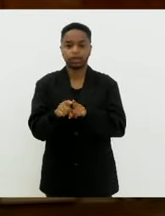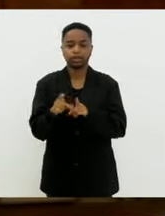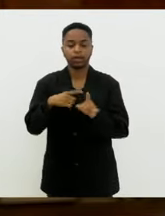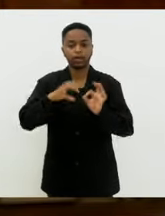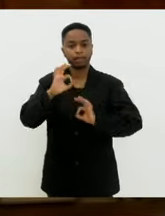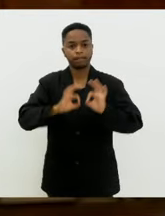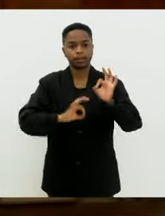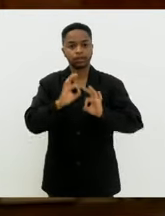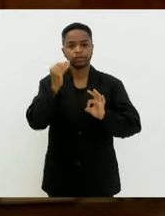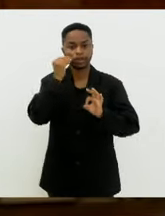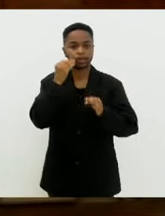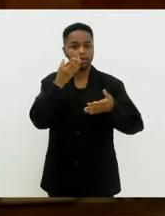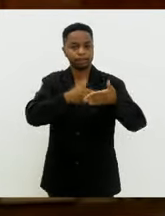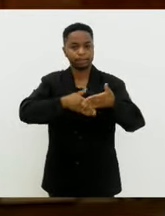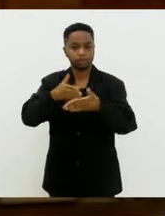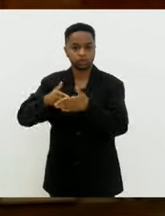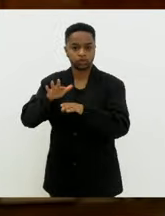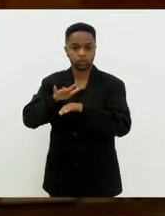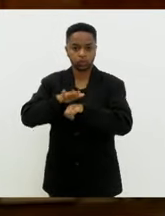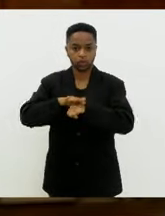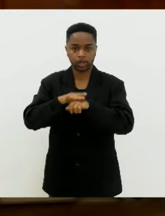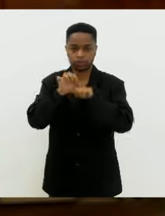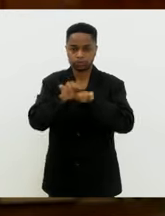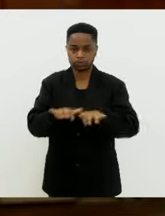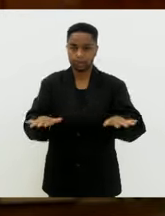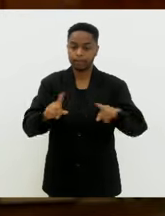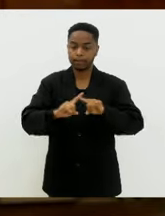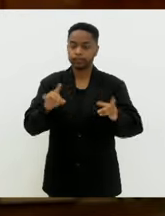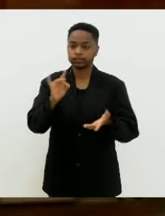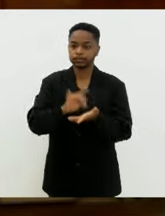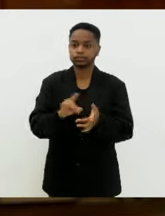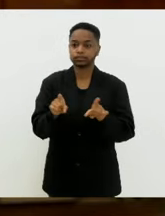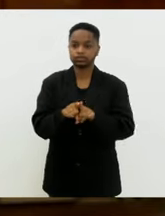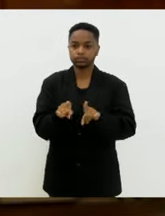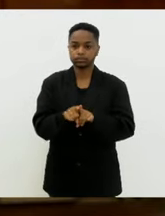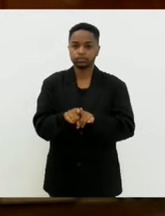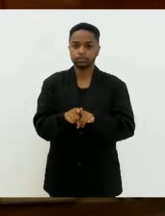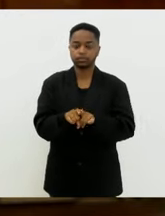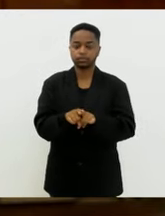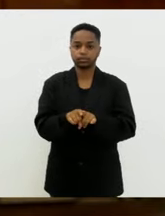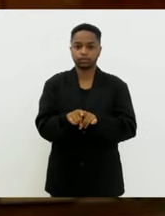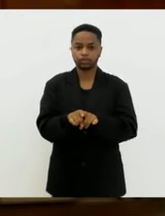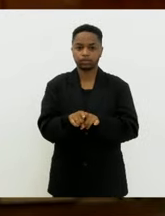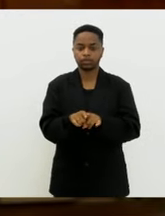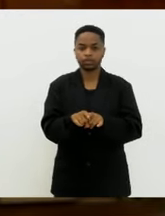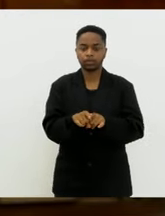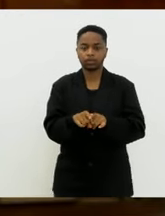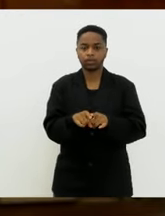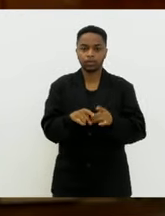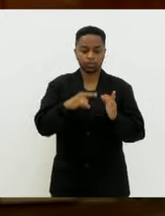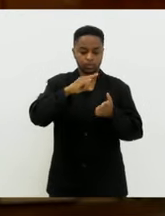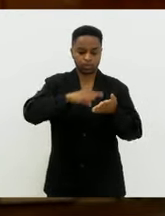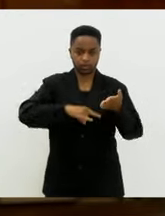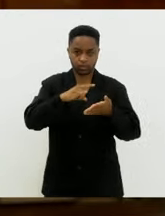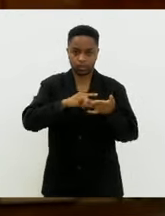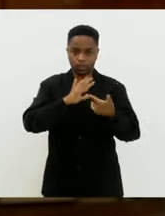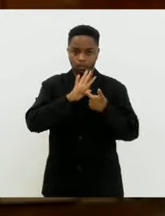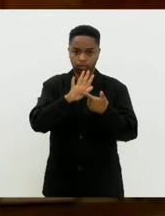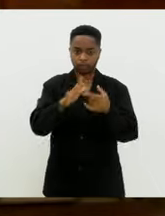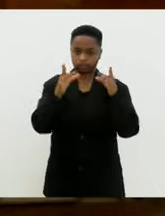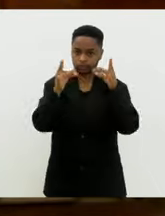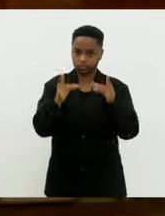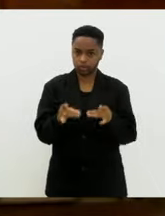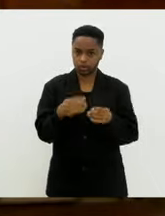tem observado isso. Mas é fato também que esse boletim epidemiológico da dengue no estado, que